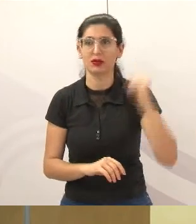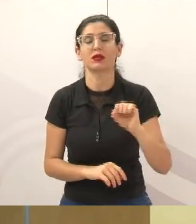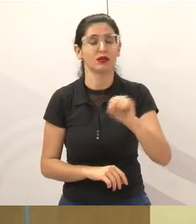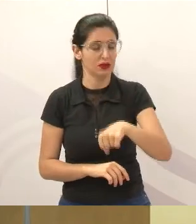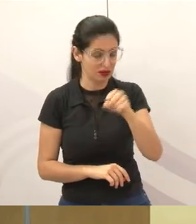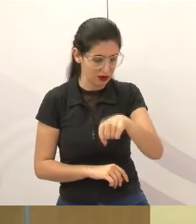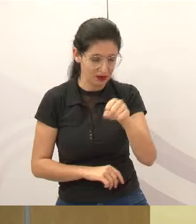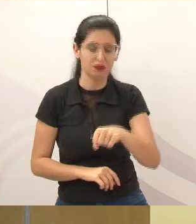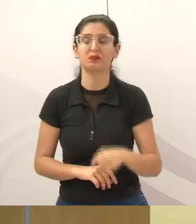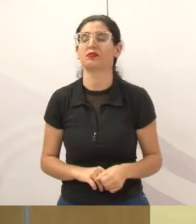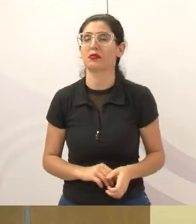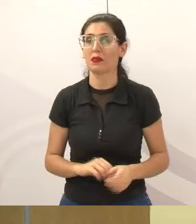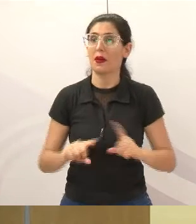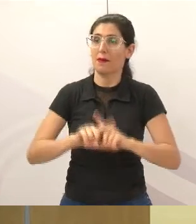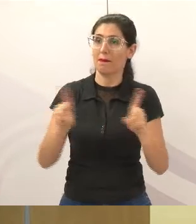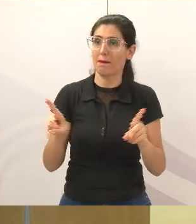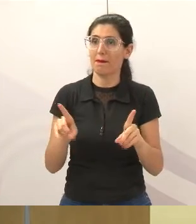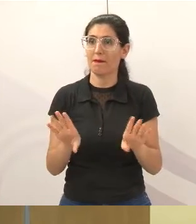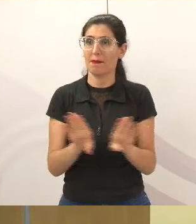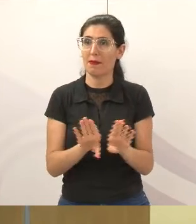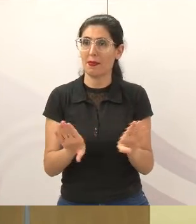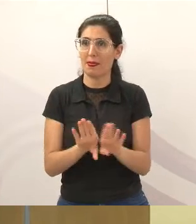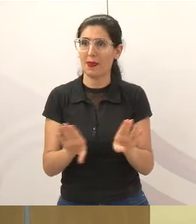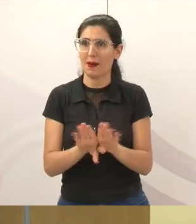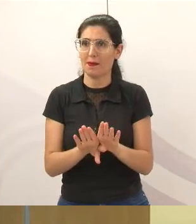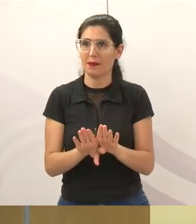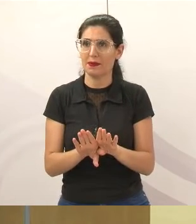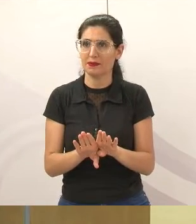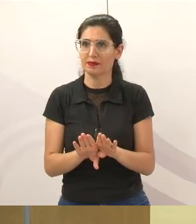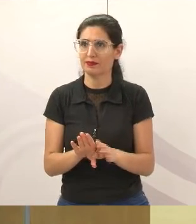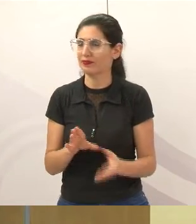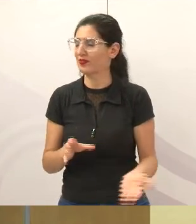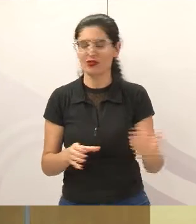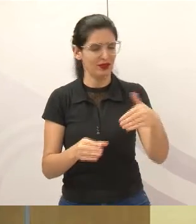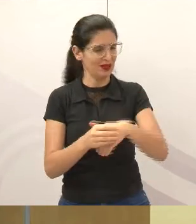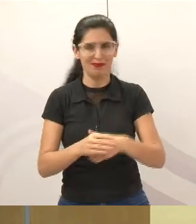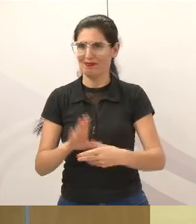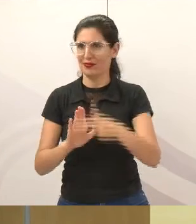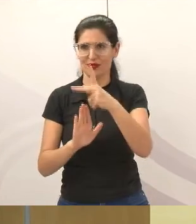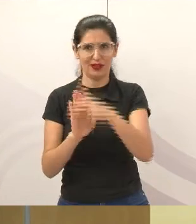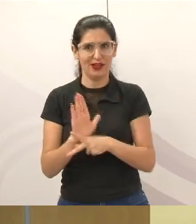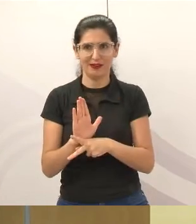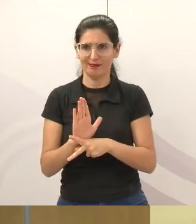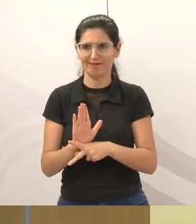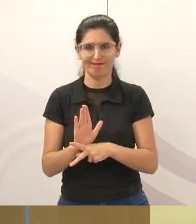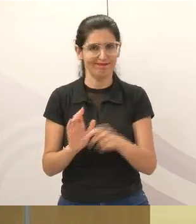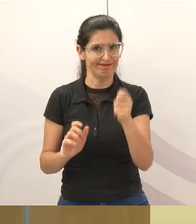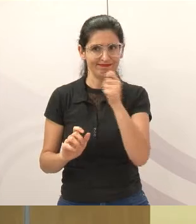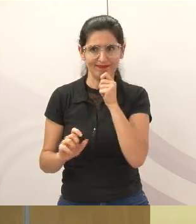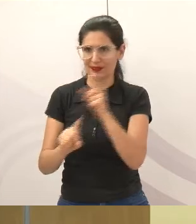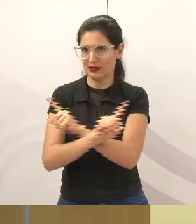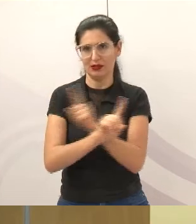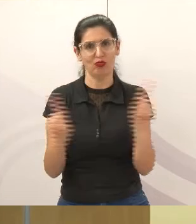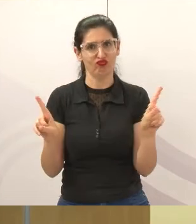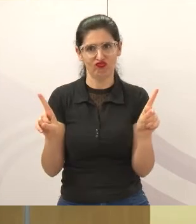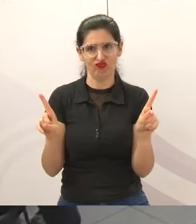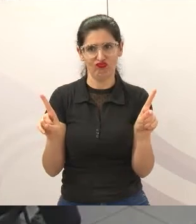é importantíssimo, mas eu também não me sinto à vontade em estar votando esse projeto hoje. Eu acho que a gente tem que discutir um pouco mais esse